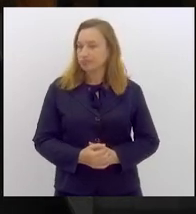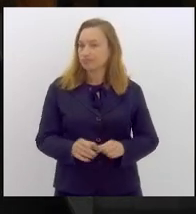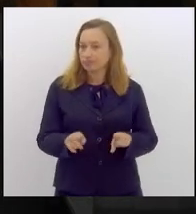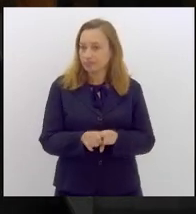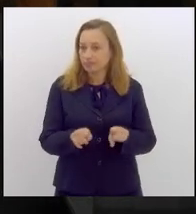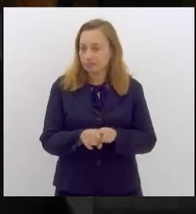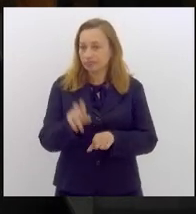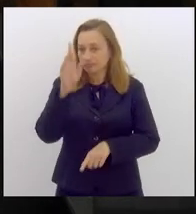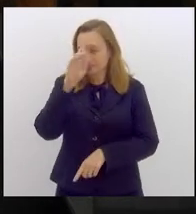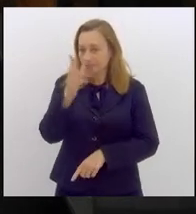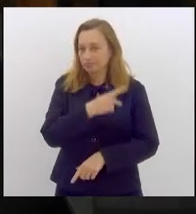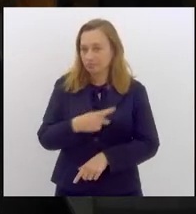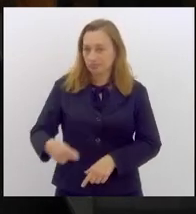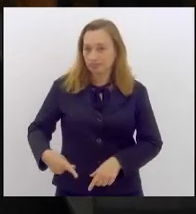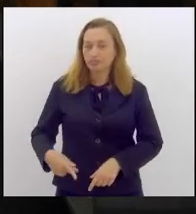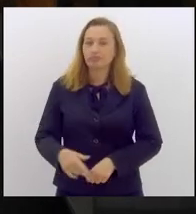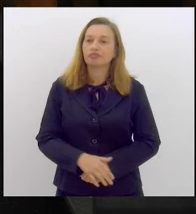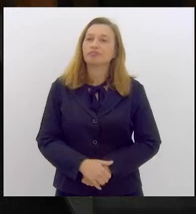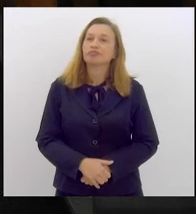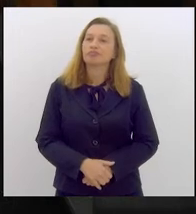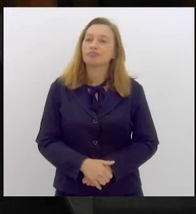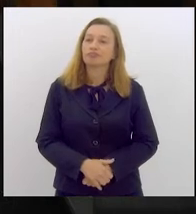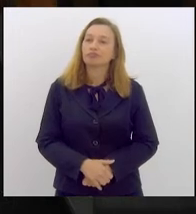senhora presidente,